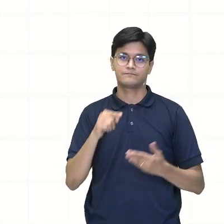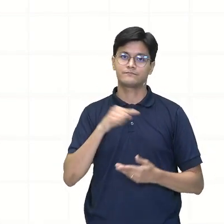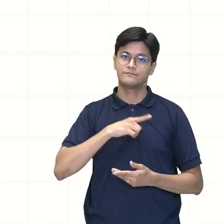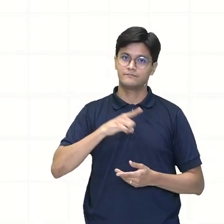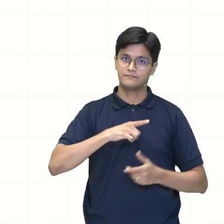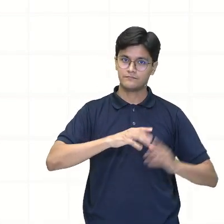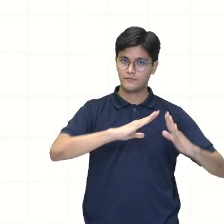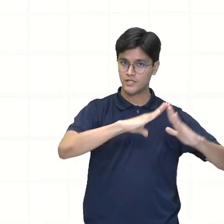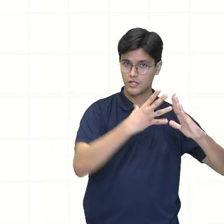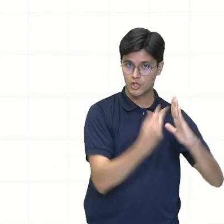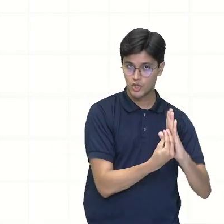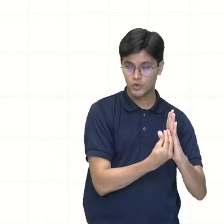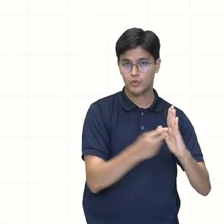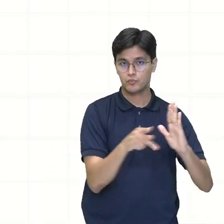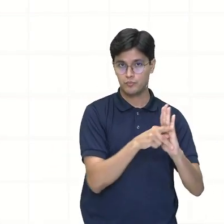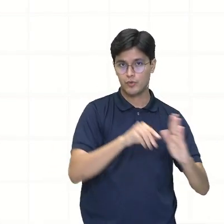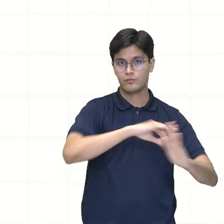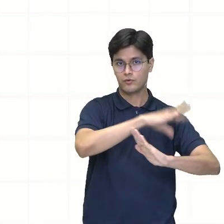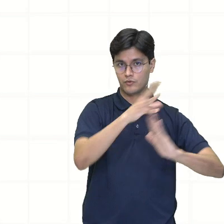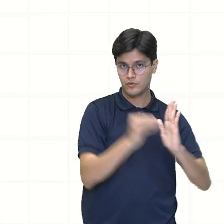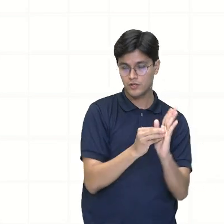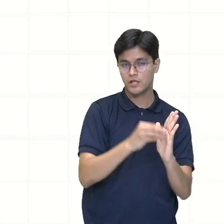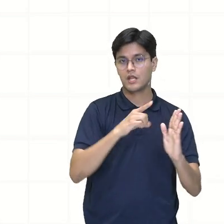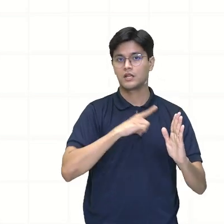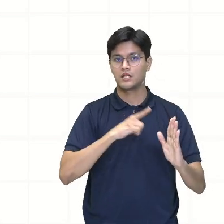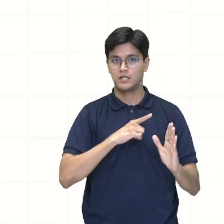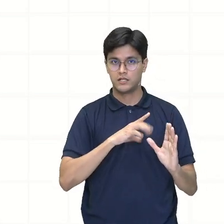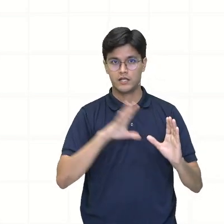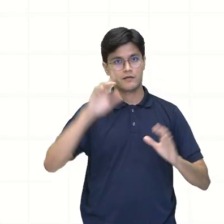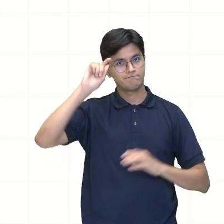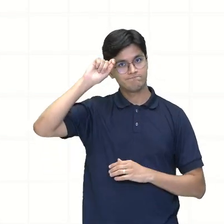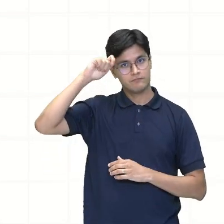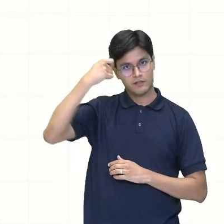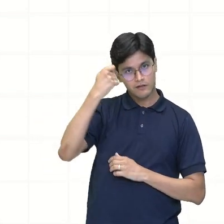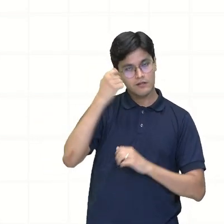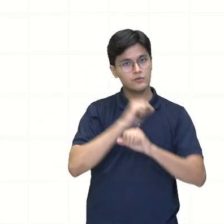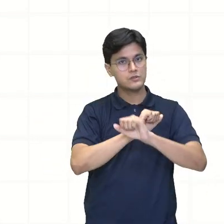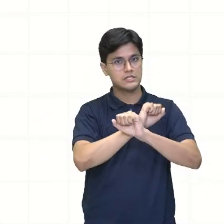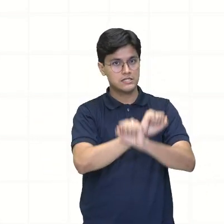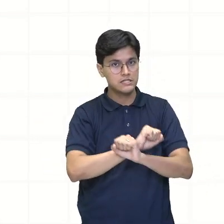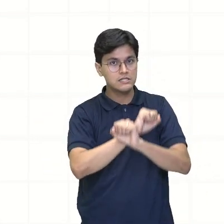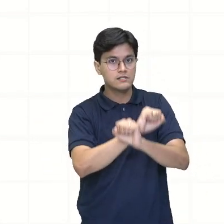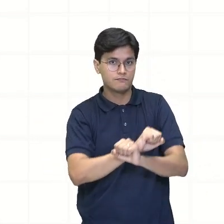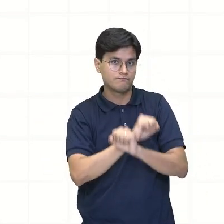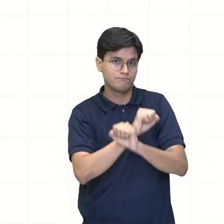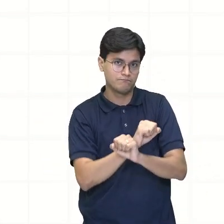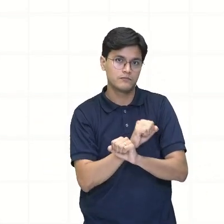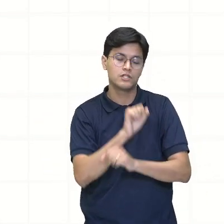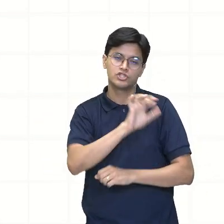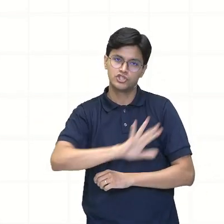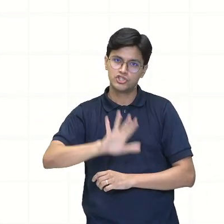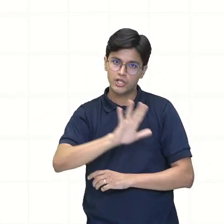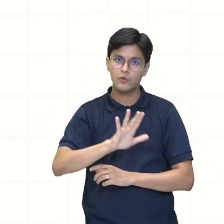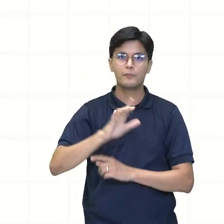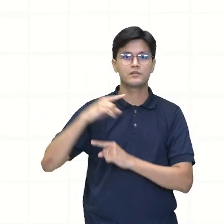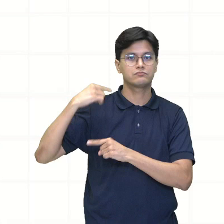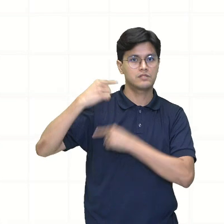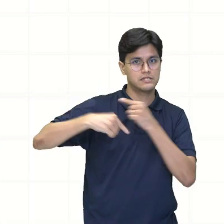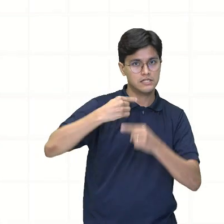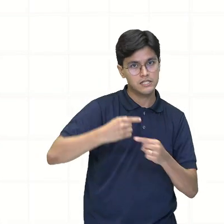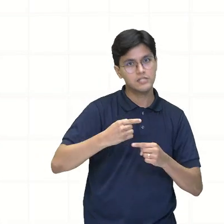quilombos amazônicos, que vão reunir os negros escravizados, geralmente, né, os descendentes de